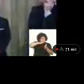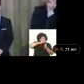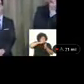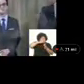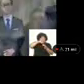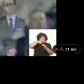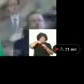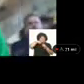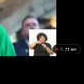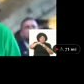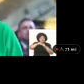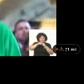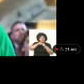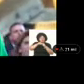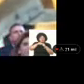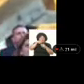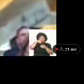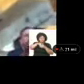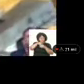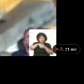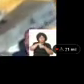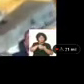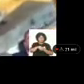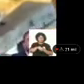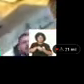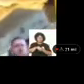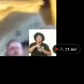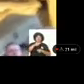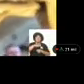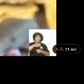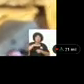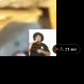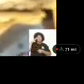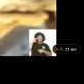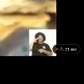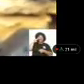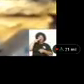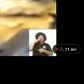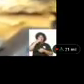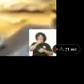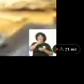católico, irmãos, mas eu sou uma serva do Senhor